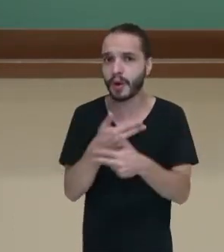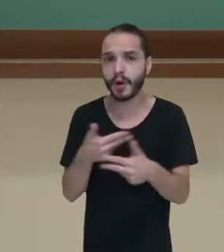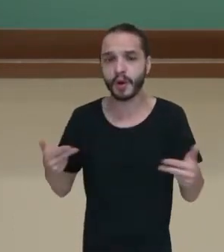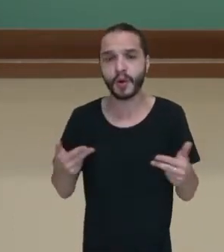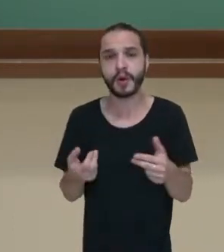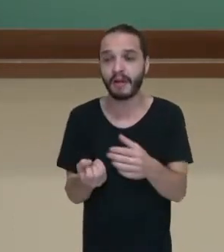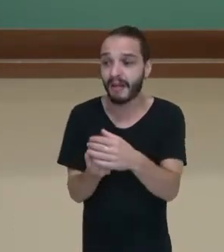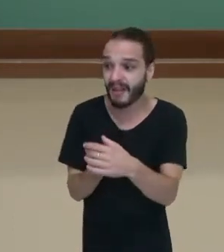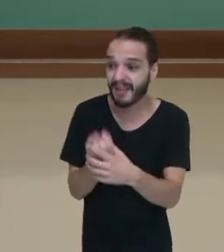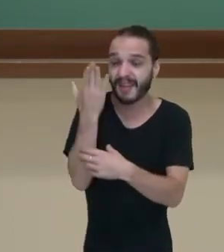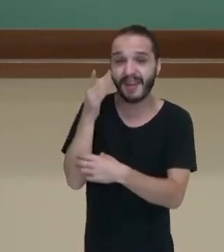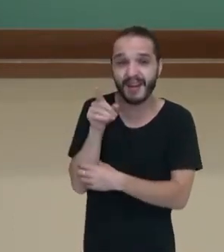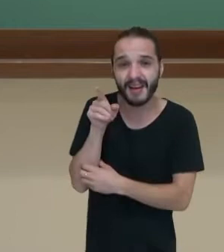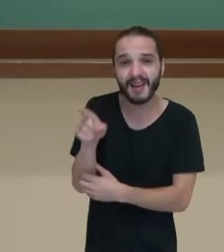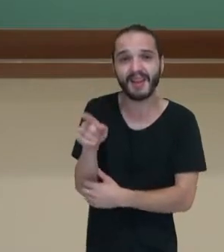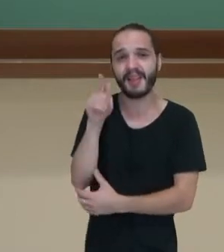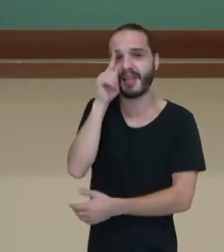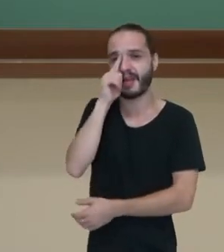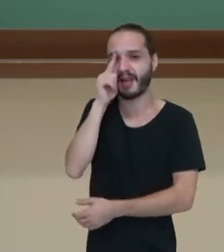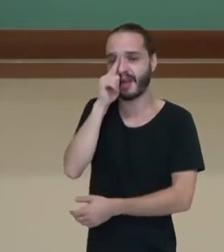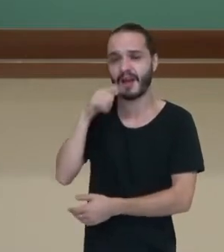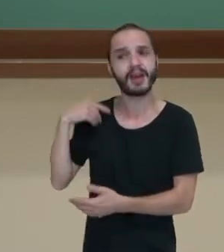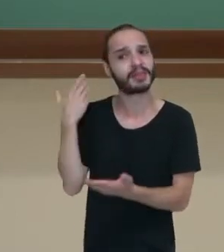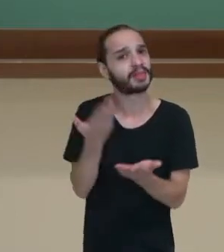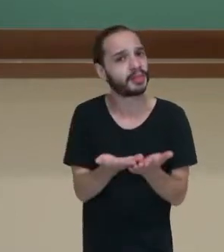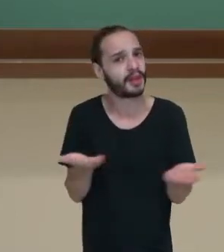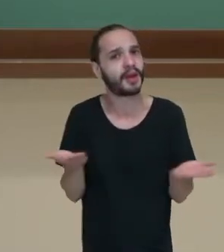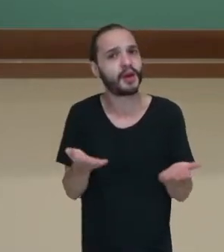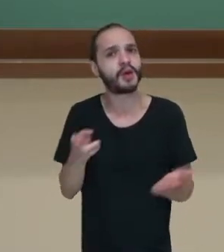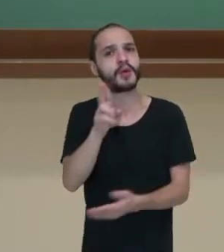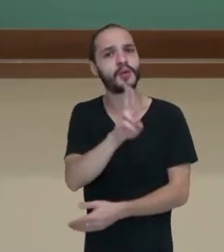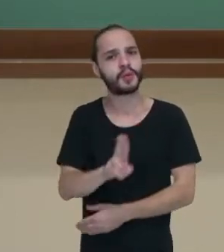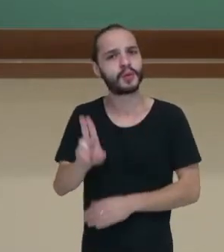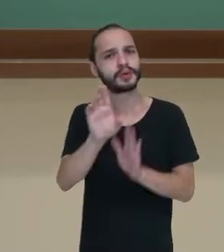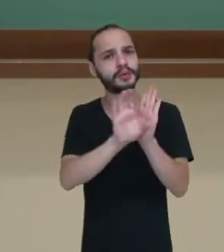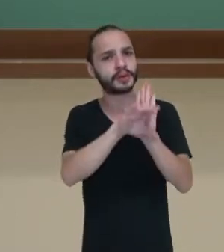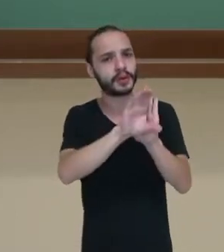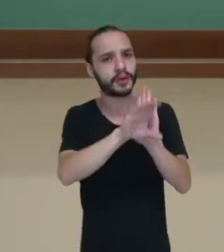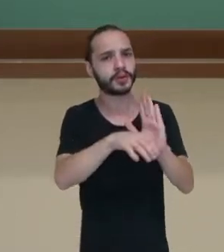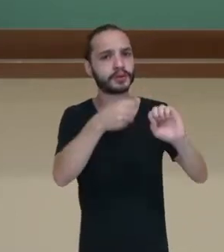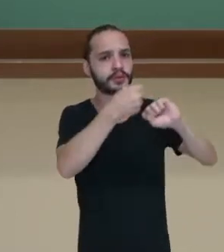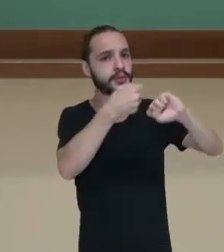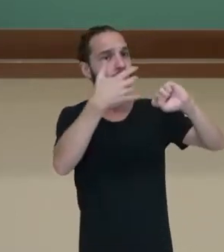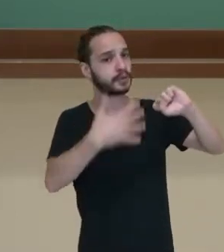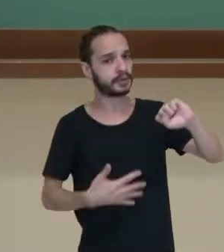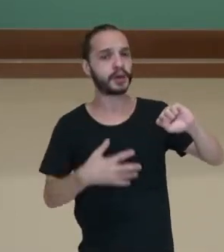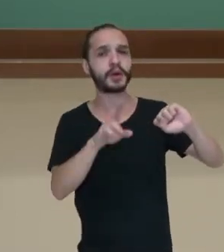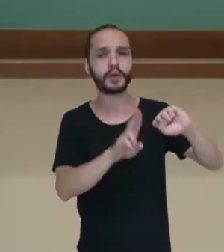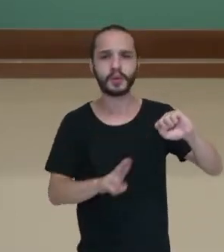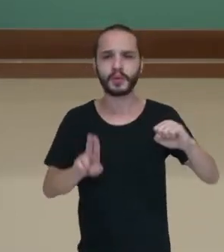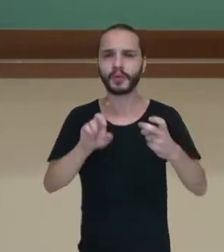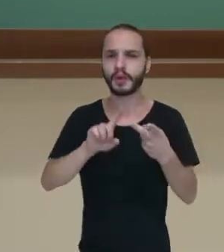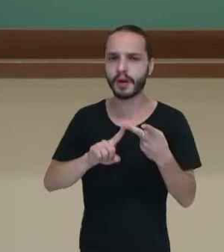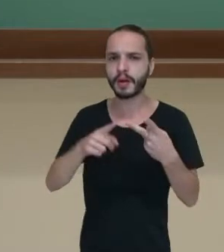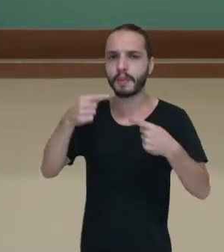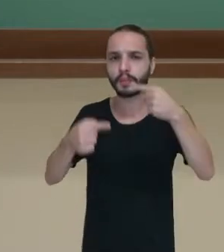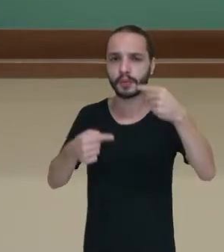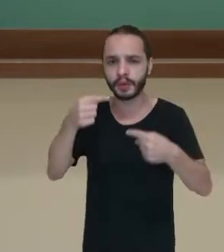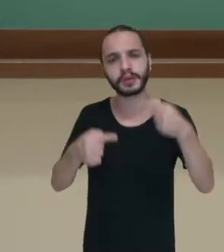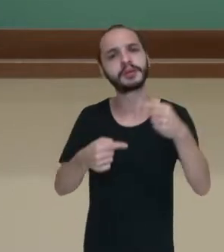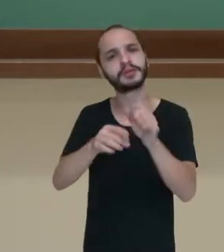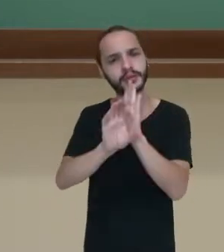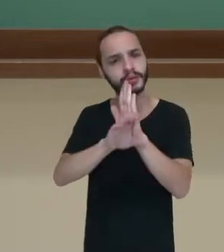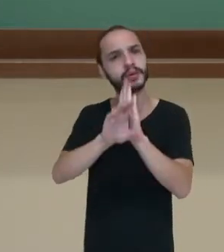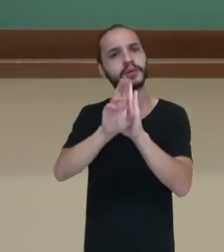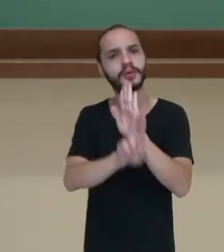criado lá, né, ainda nós usamos. O conceito de democracia, nós ainda usamos. Política, a gente